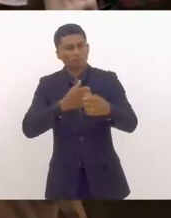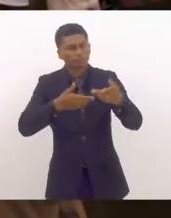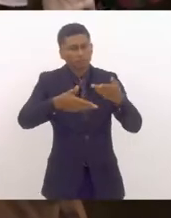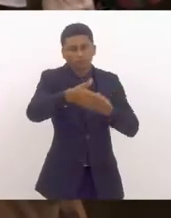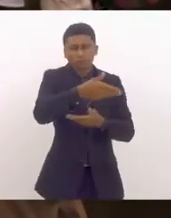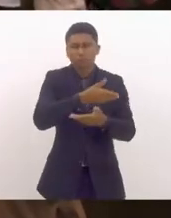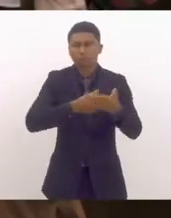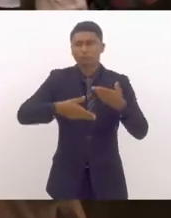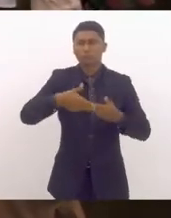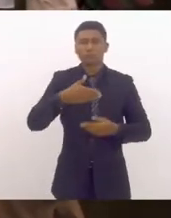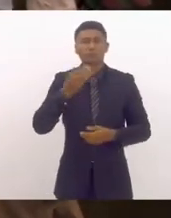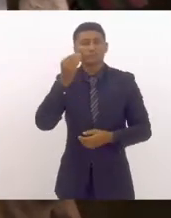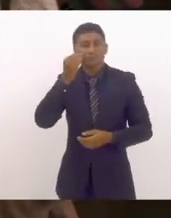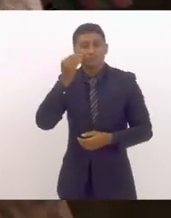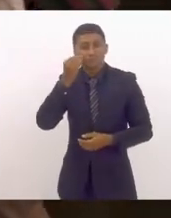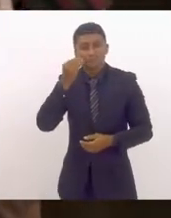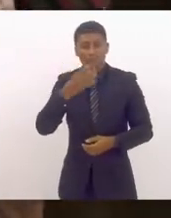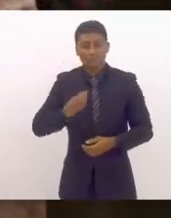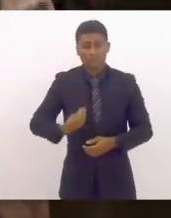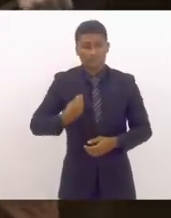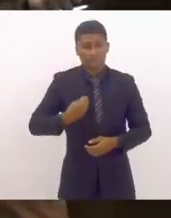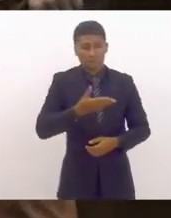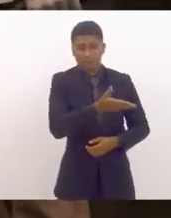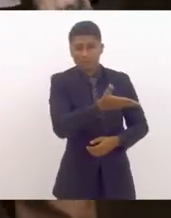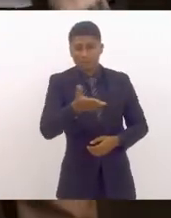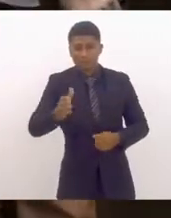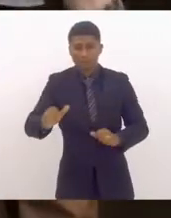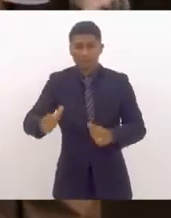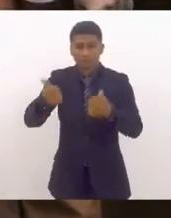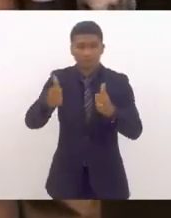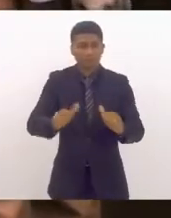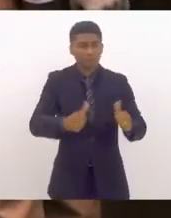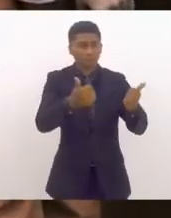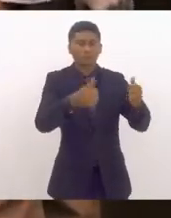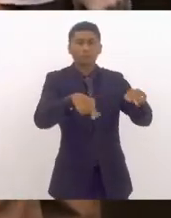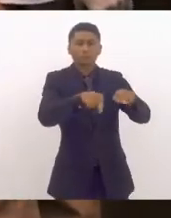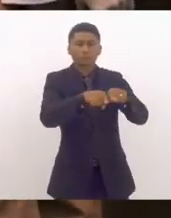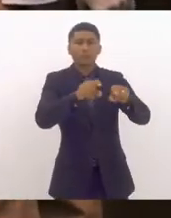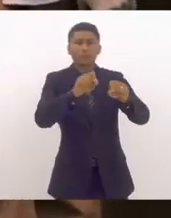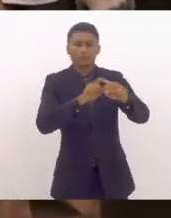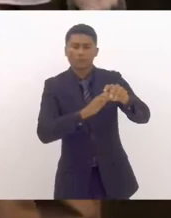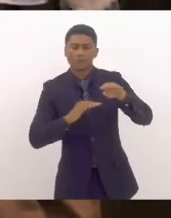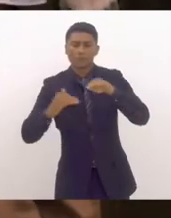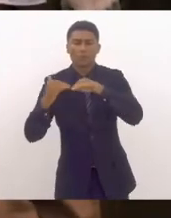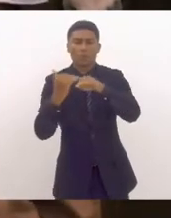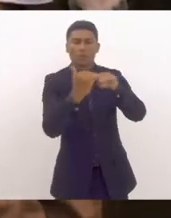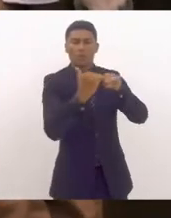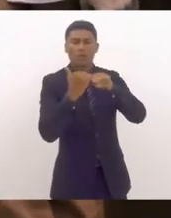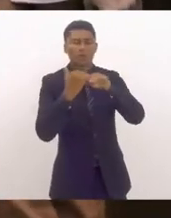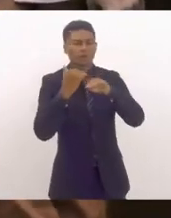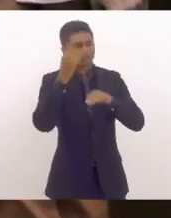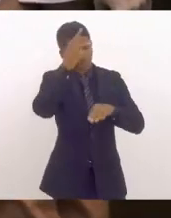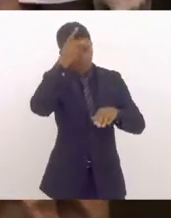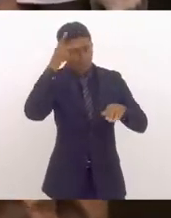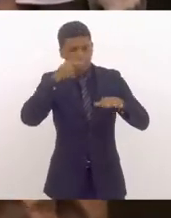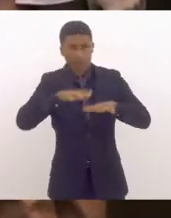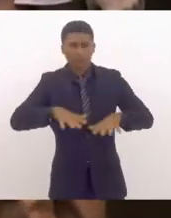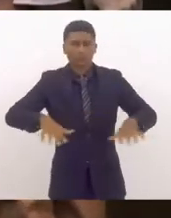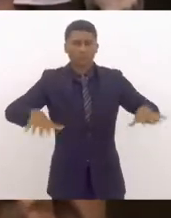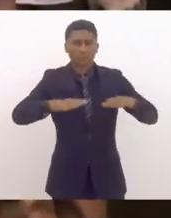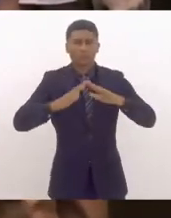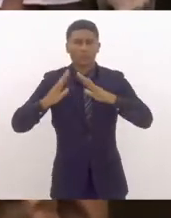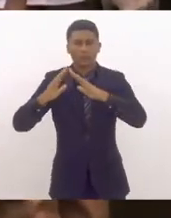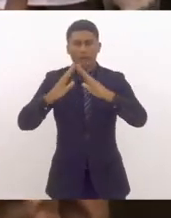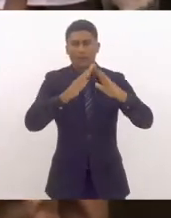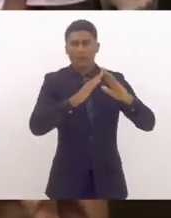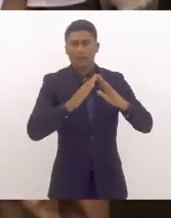de melhorar a vida das pessoas e, principalmente, buscar a igualdade no tratamento, na questão da habitação popular por todo o Estado do